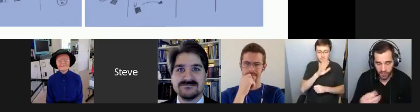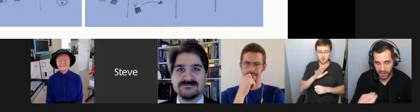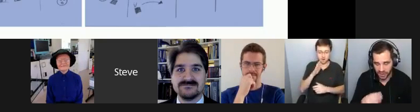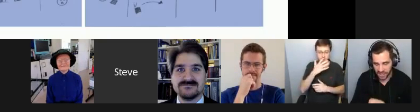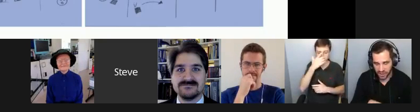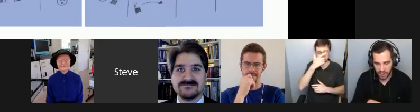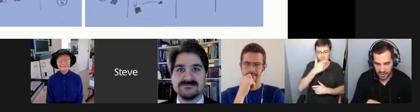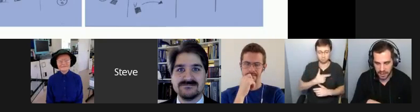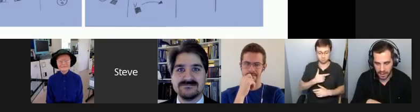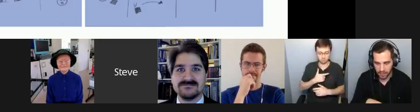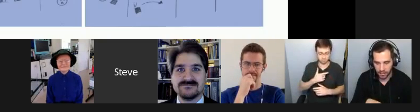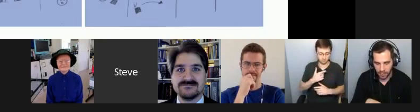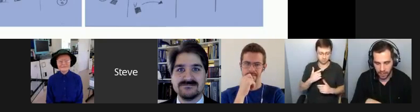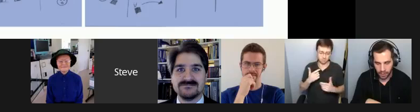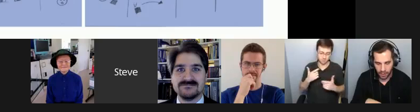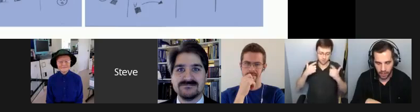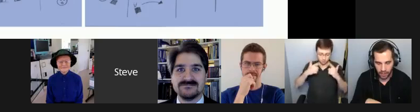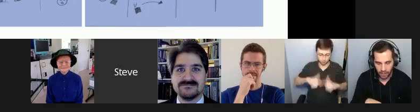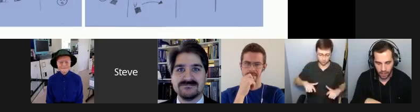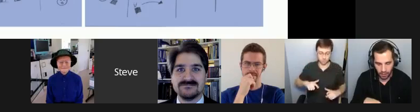justamente pelo Comitê de Ética Brasileiro.